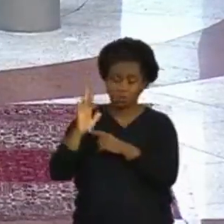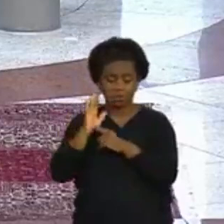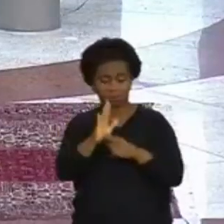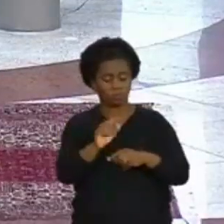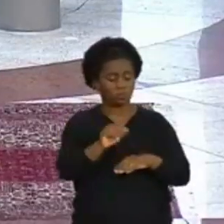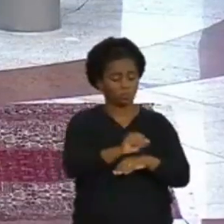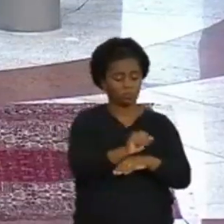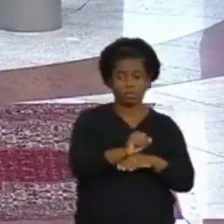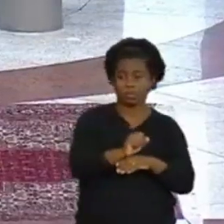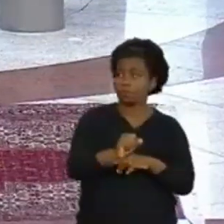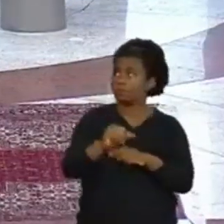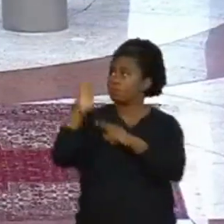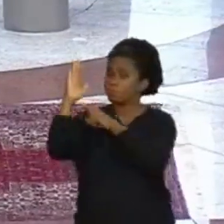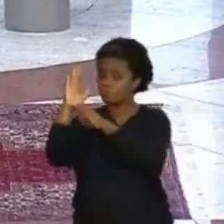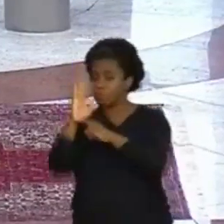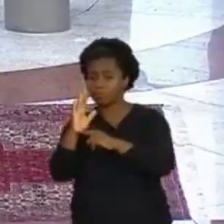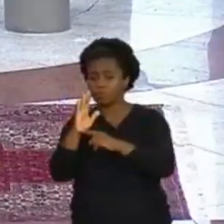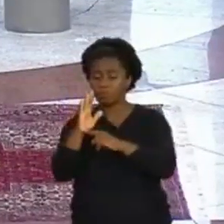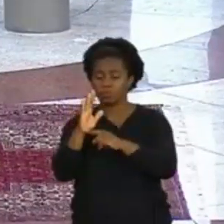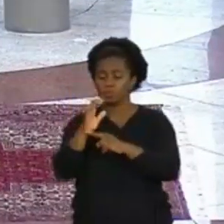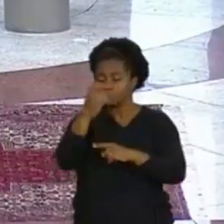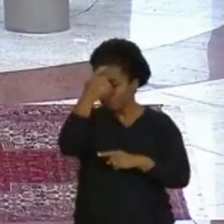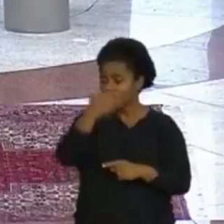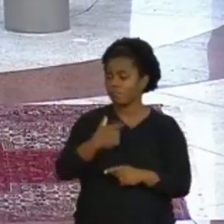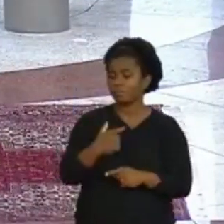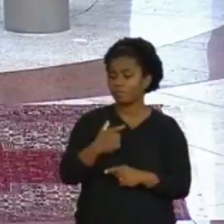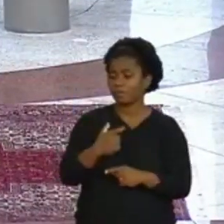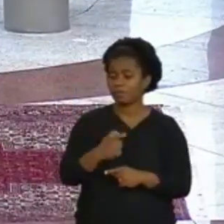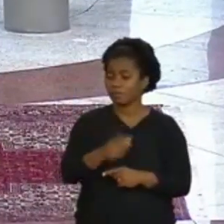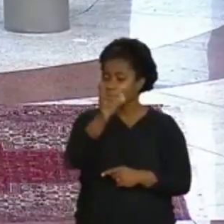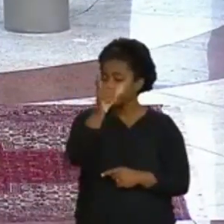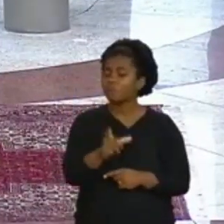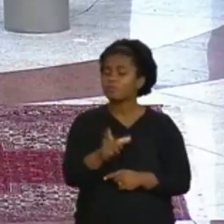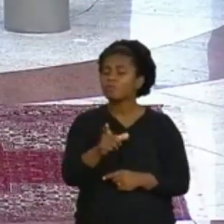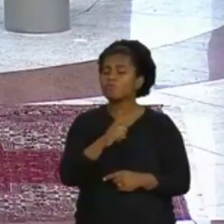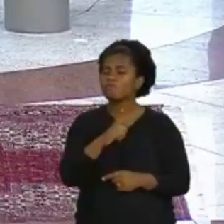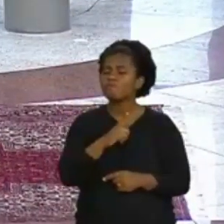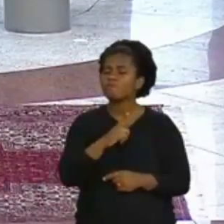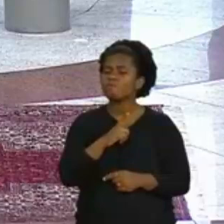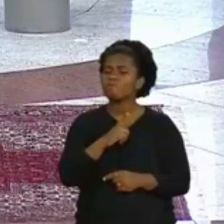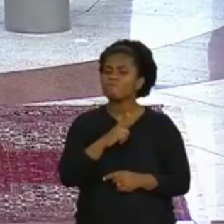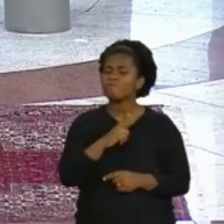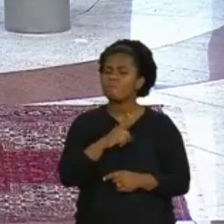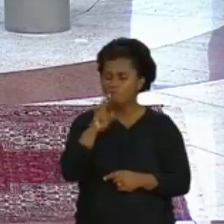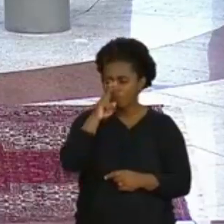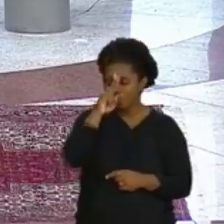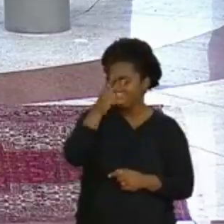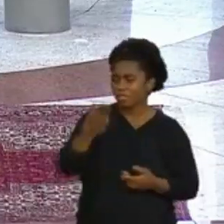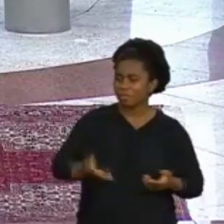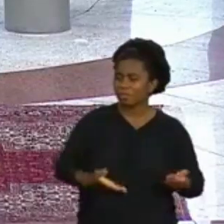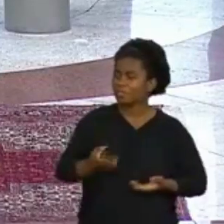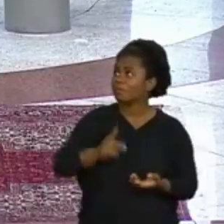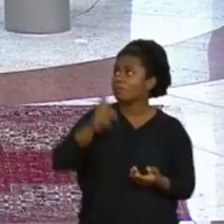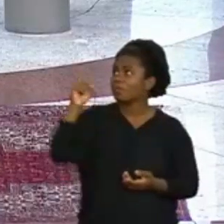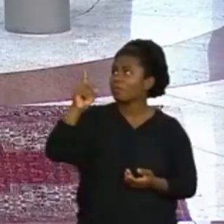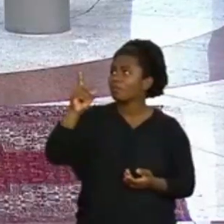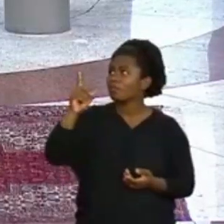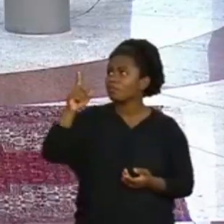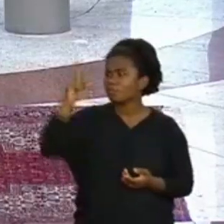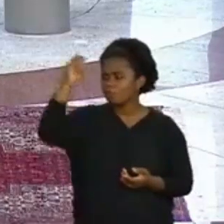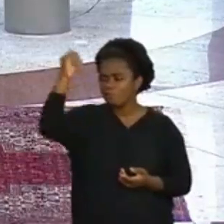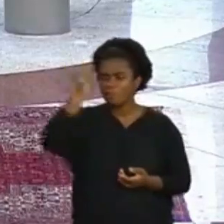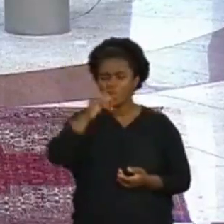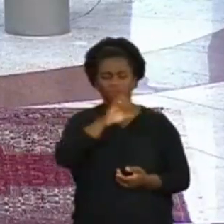mim, para que ela tenha disposição de te servir. Fala, meu Deus, com cada um de nós, em nome